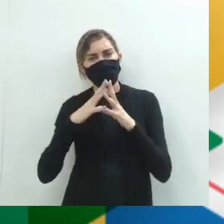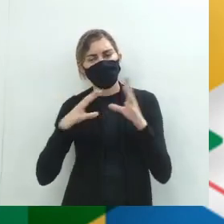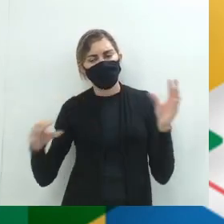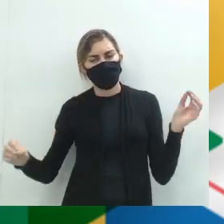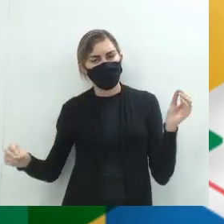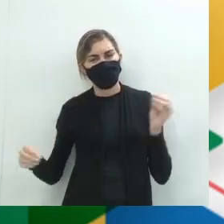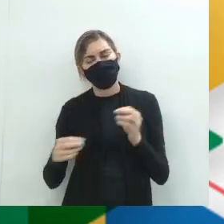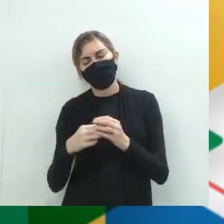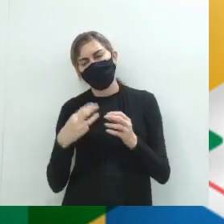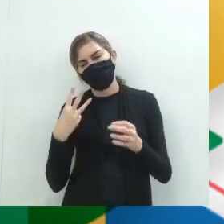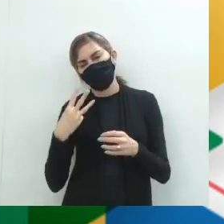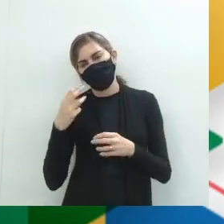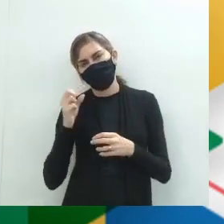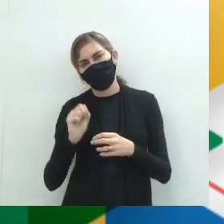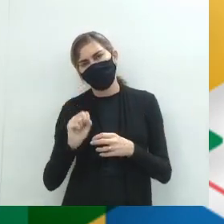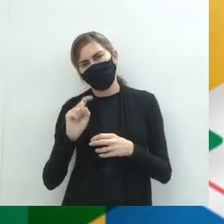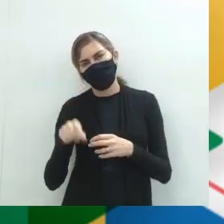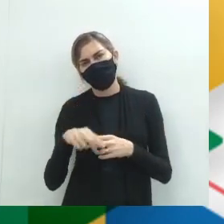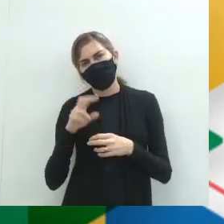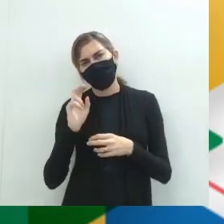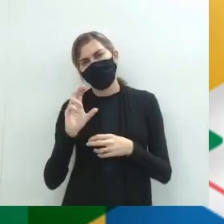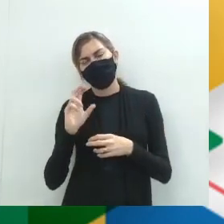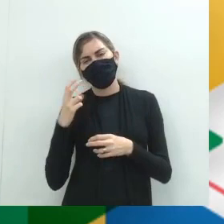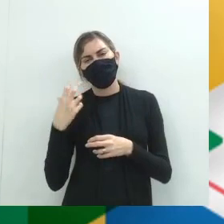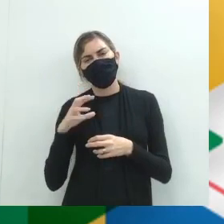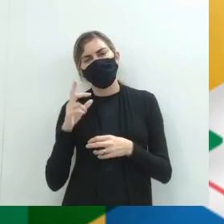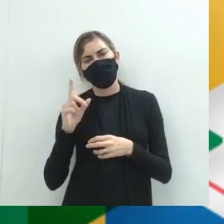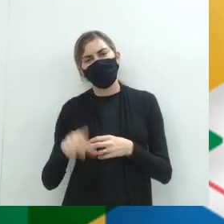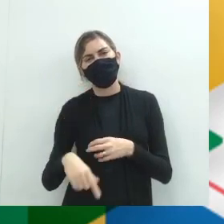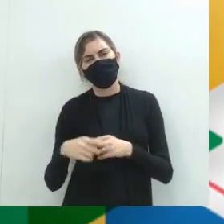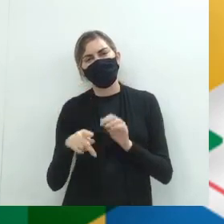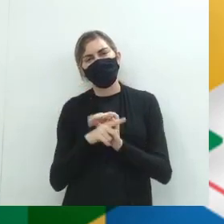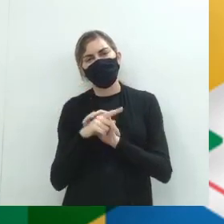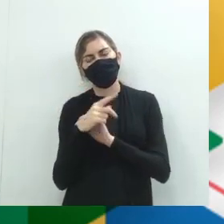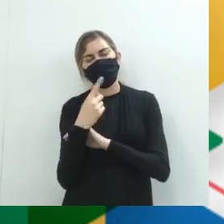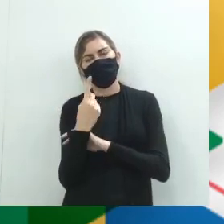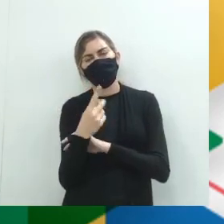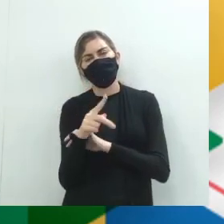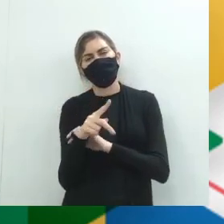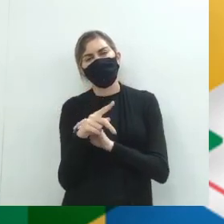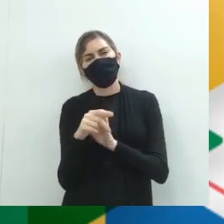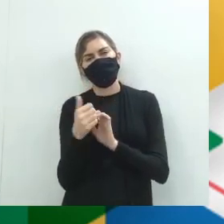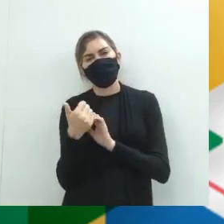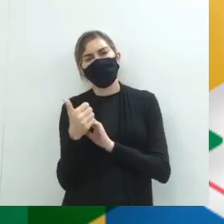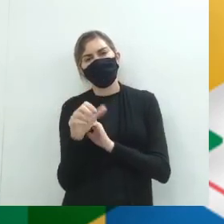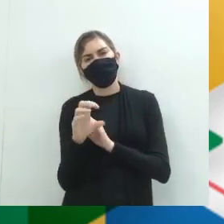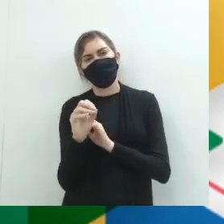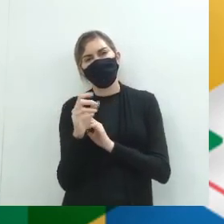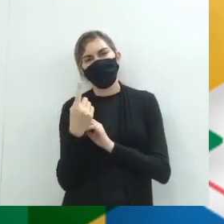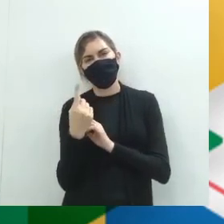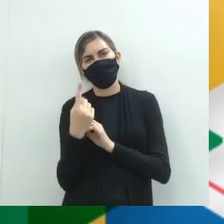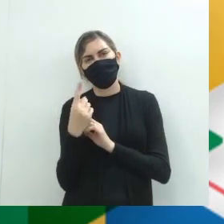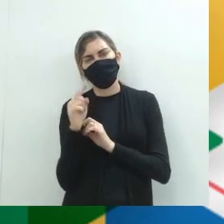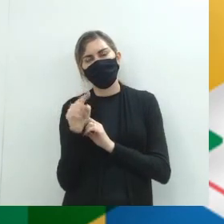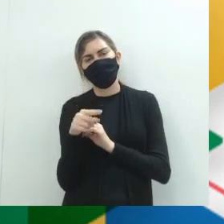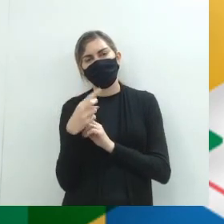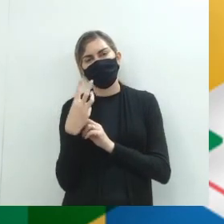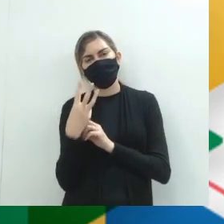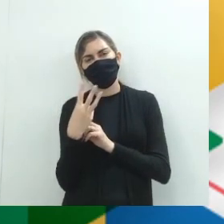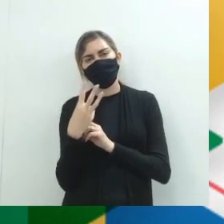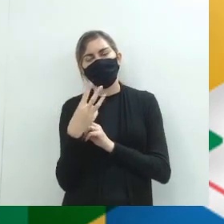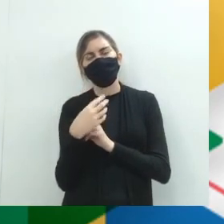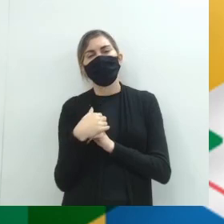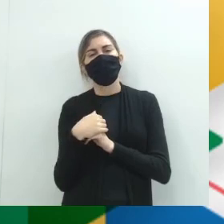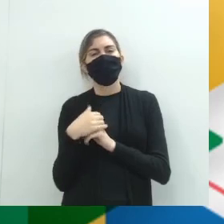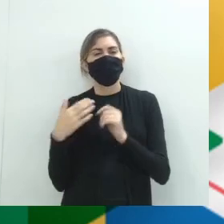Então, 38,5 graus Celsius é o correspondente a 101,3 graus Fahrenheit. Muito